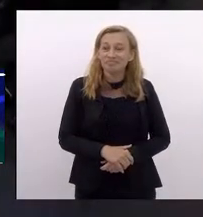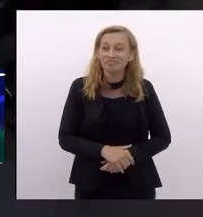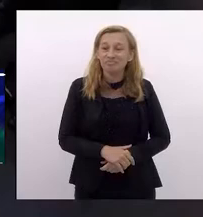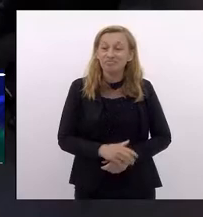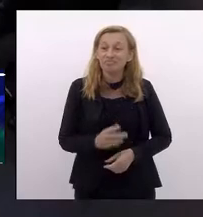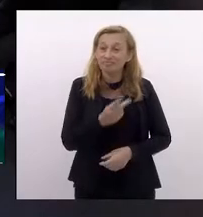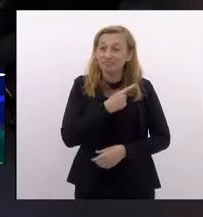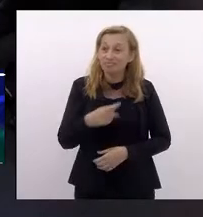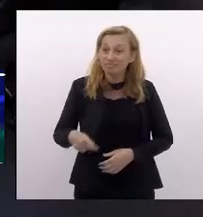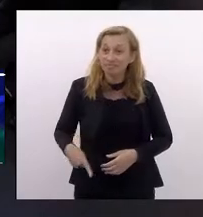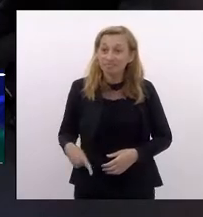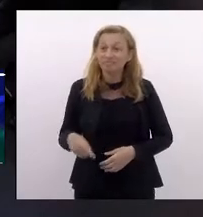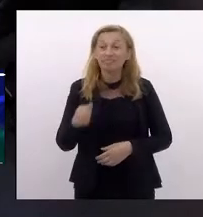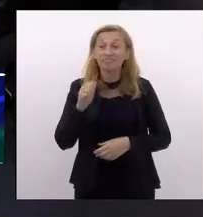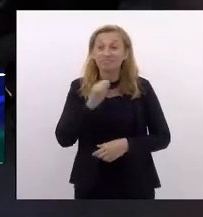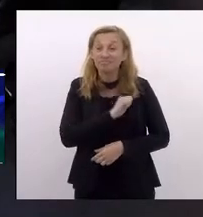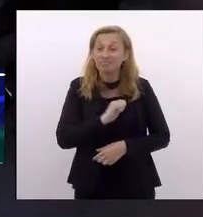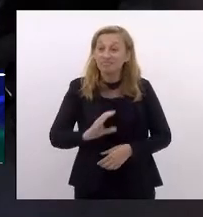dele